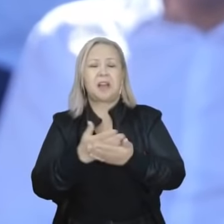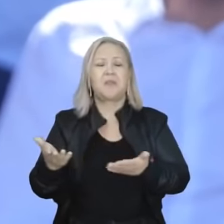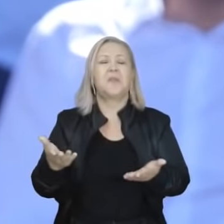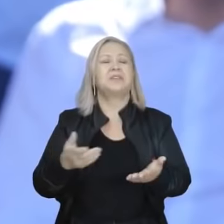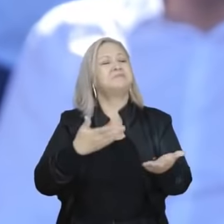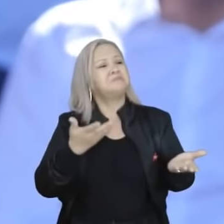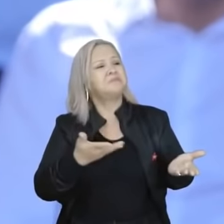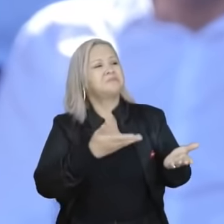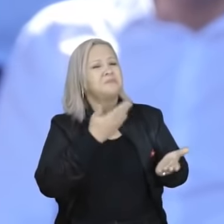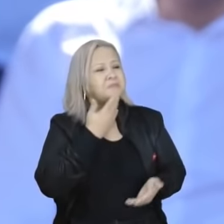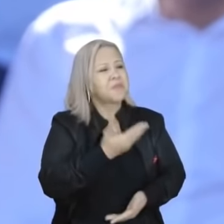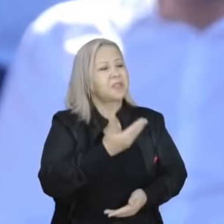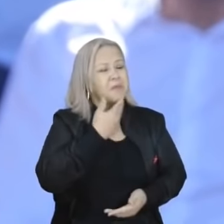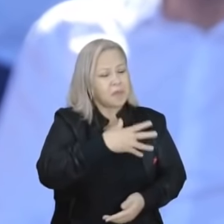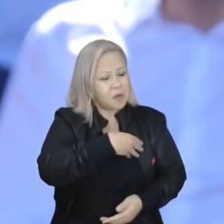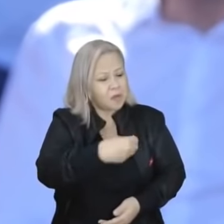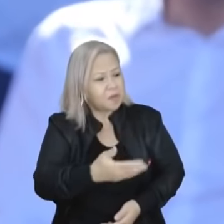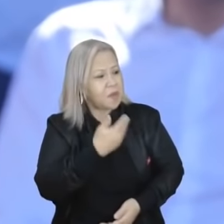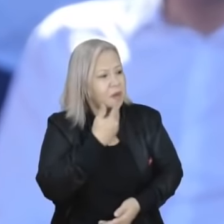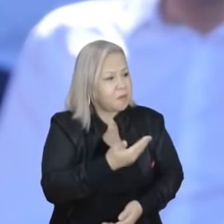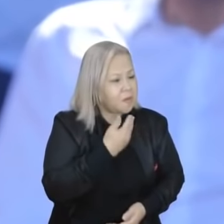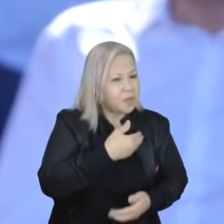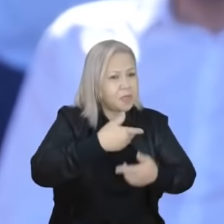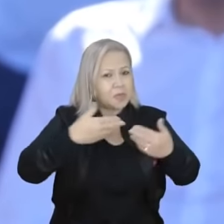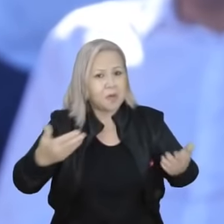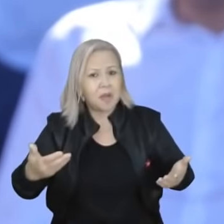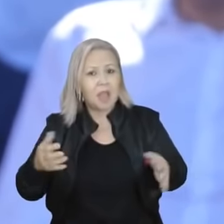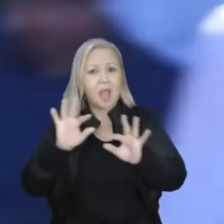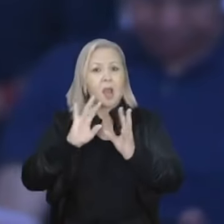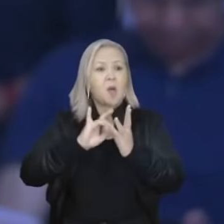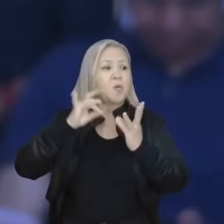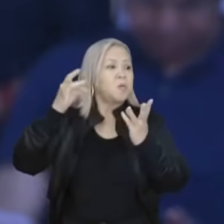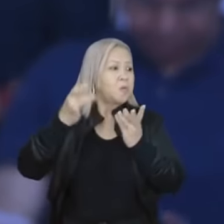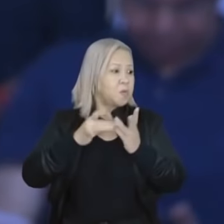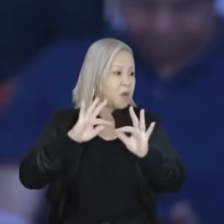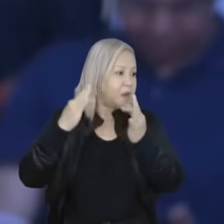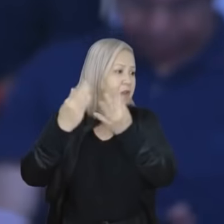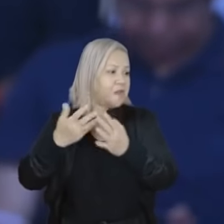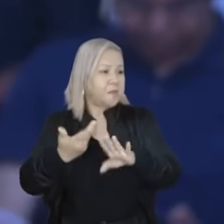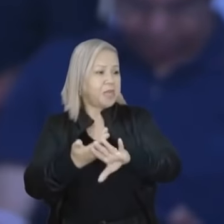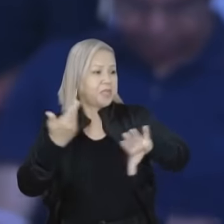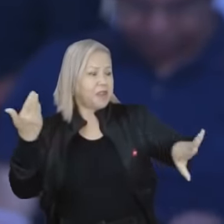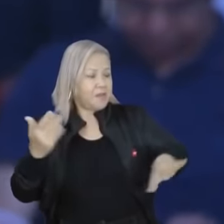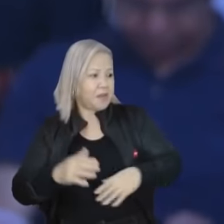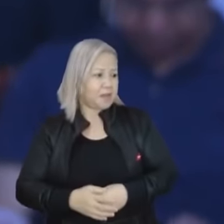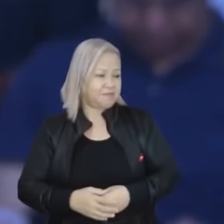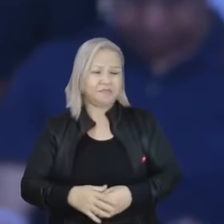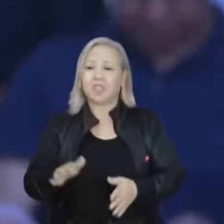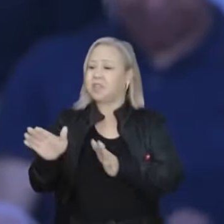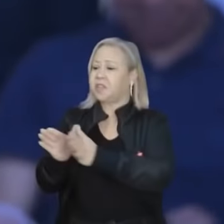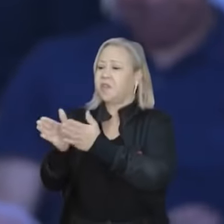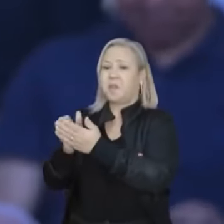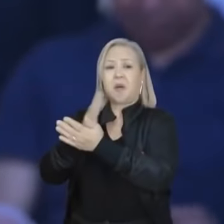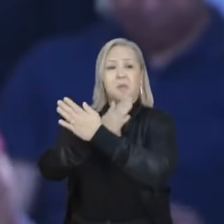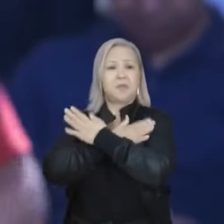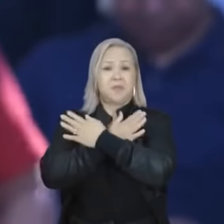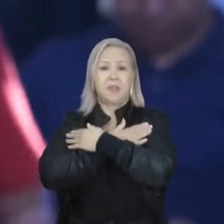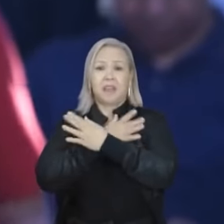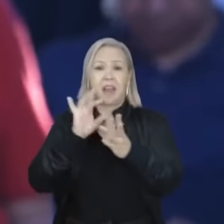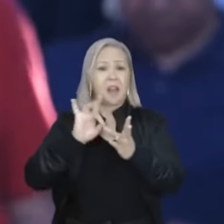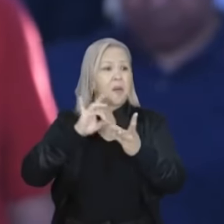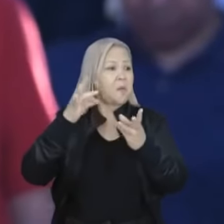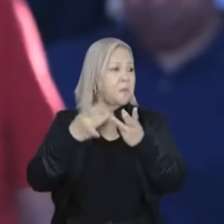pedir as coisas, os parentes se afastam, porque pobre, quando está desempregado, nem parente convida para aniversário.